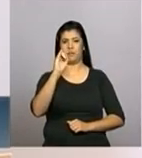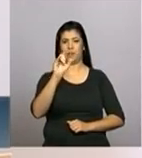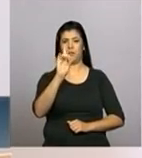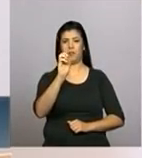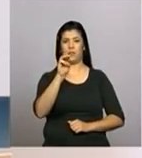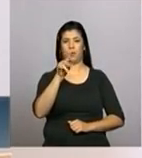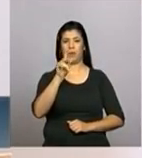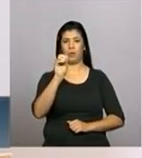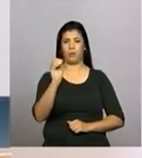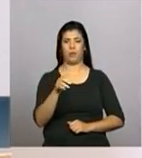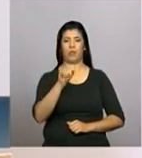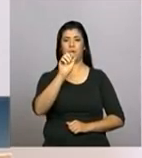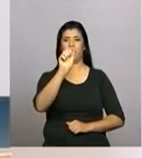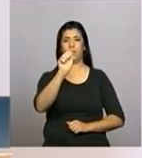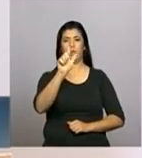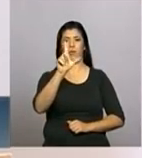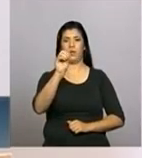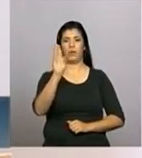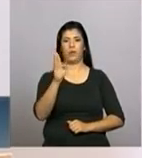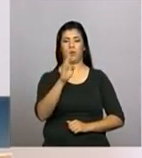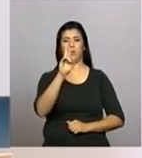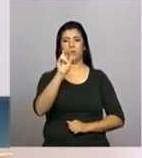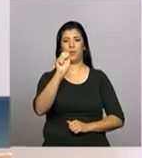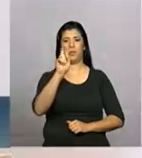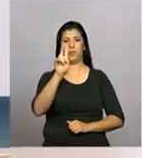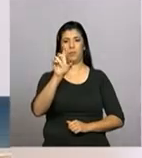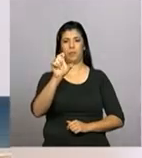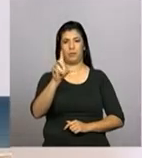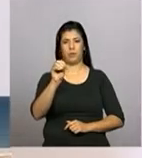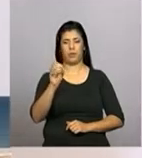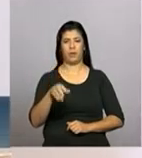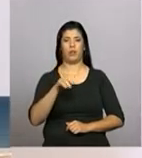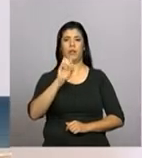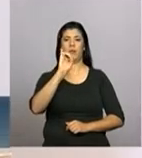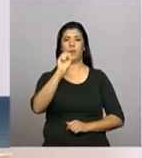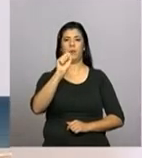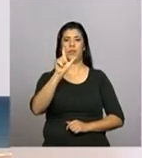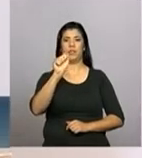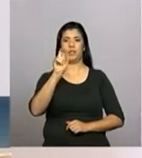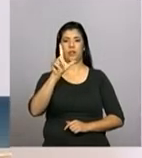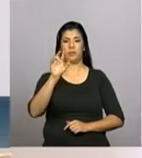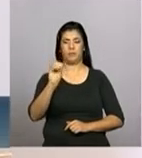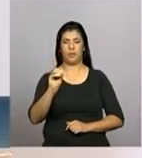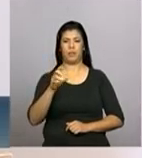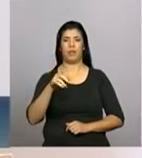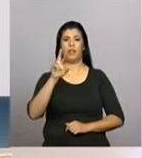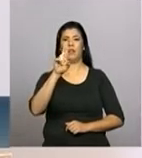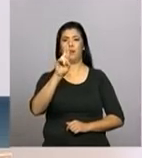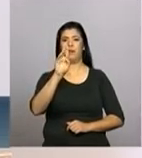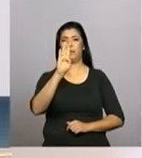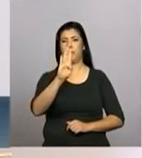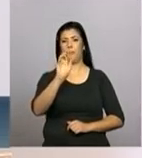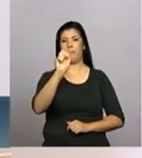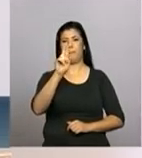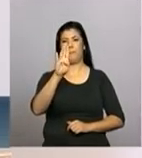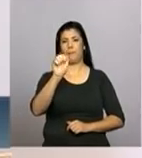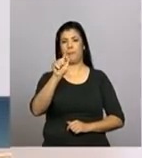Aldo Rebelo, Isabela Teixeira, Vinícius Les, Hélder Barbalho,